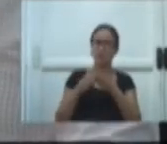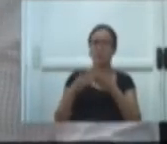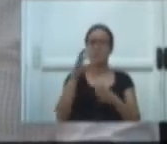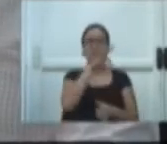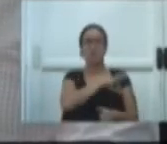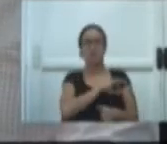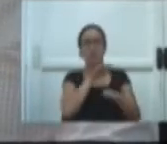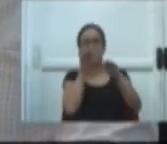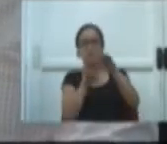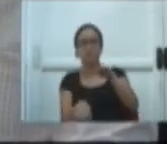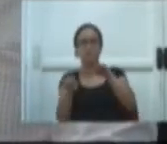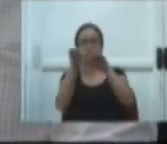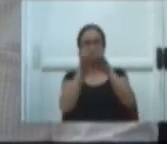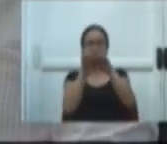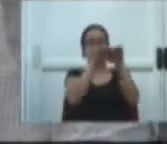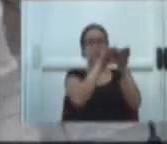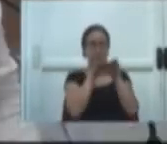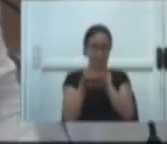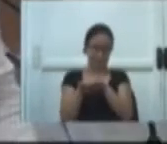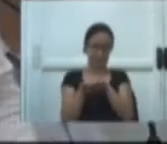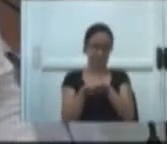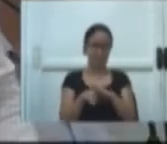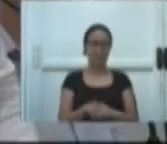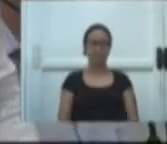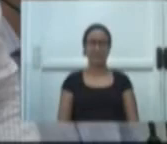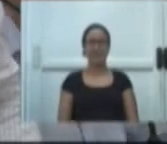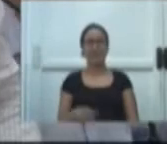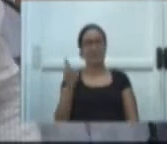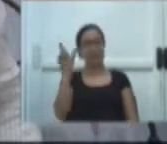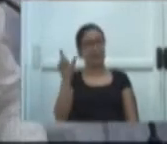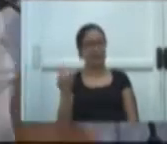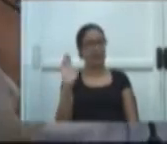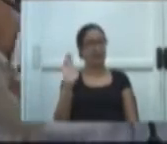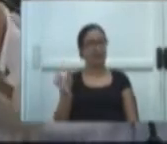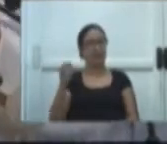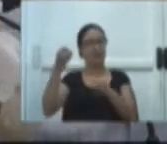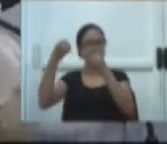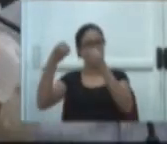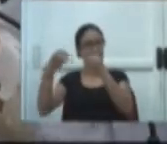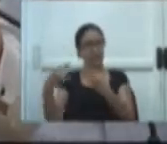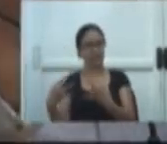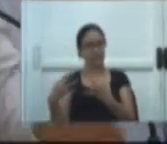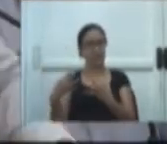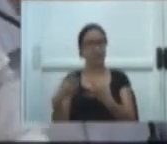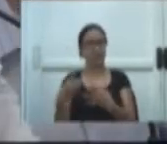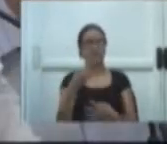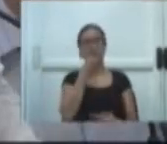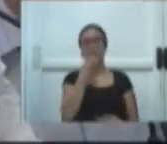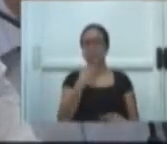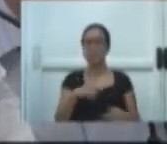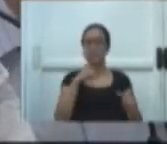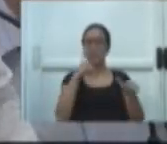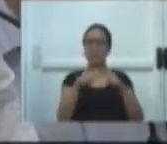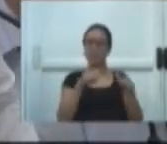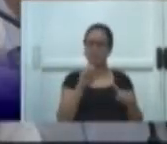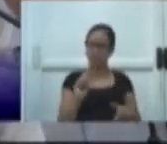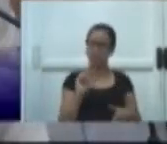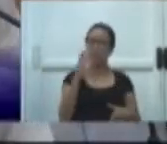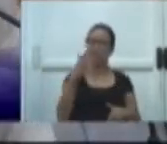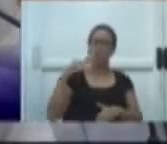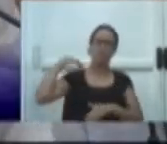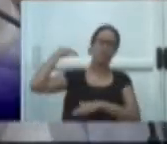como a Anice mesmo disse, é o fruto de um trabalho que vem acontecendo na Câmara Municipal